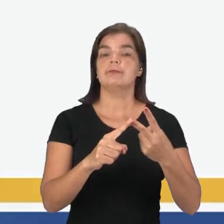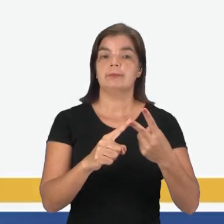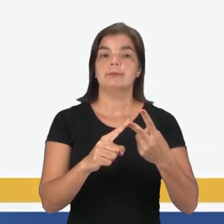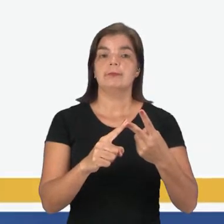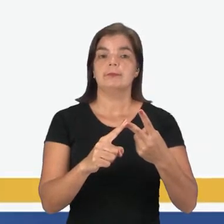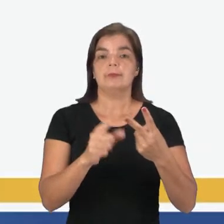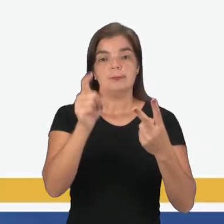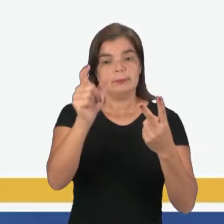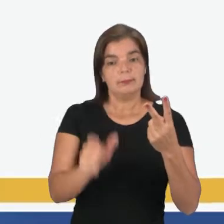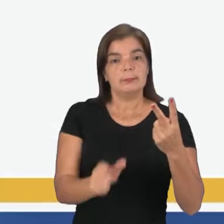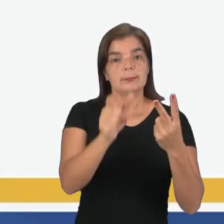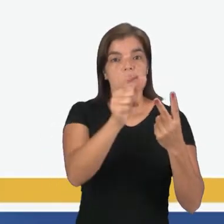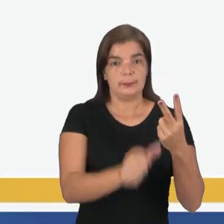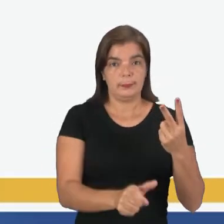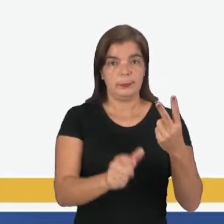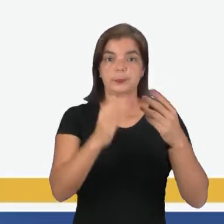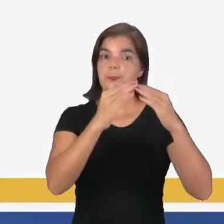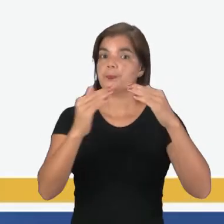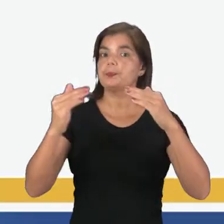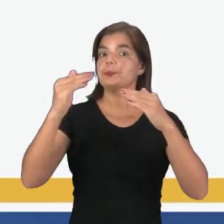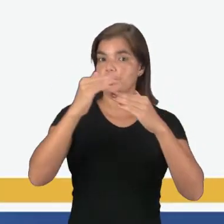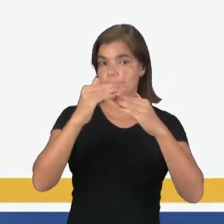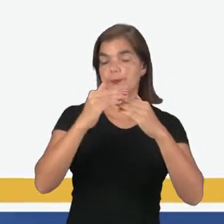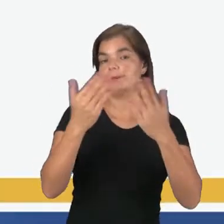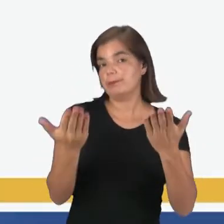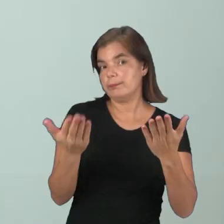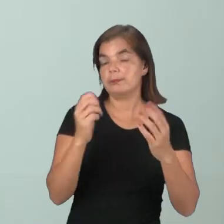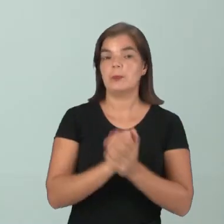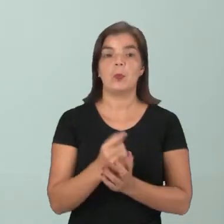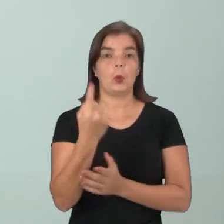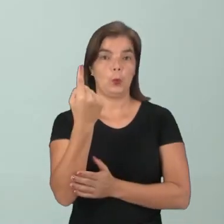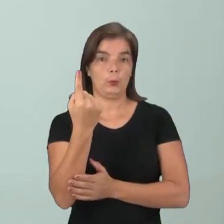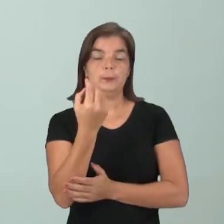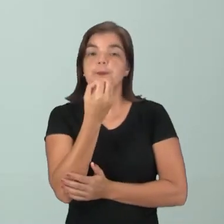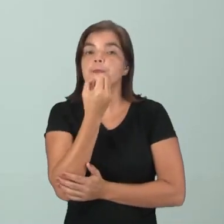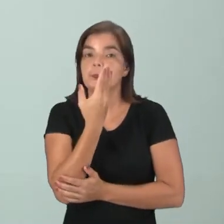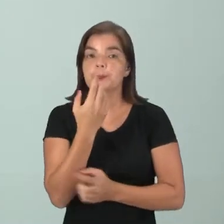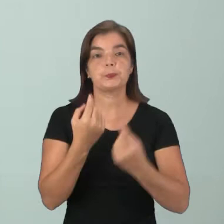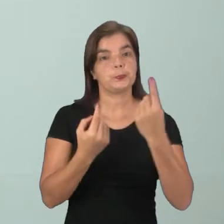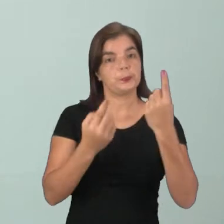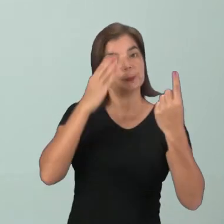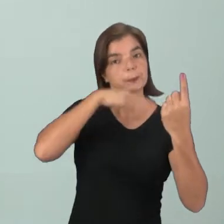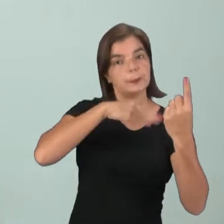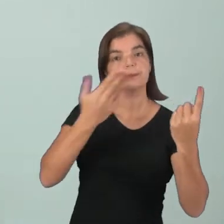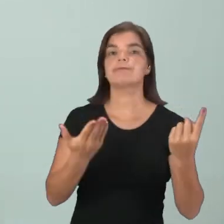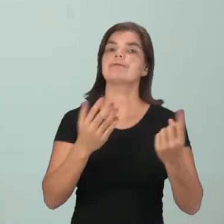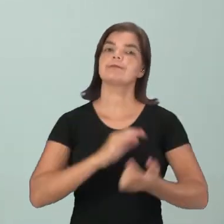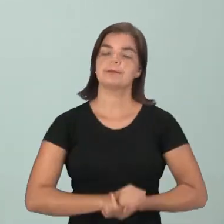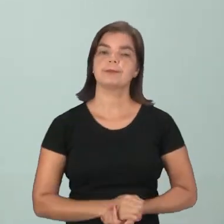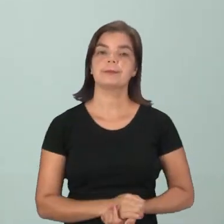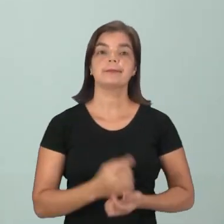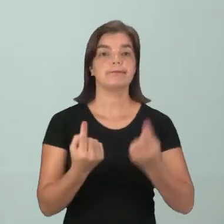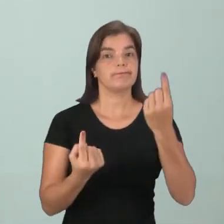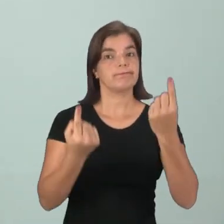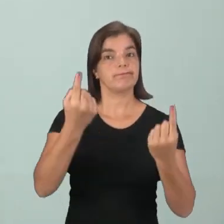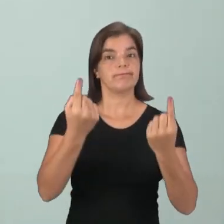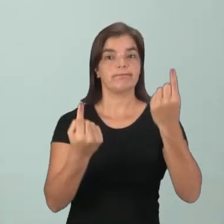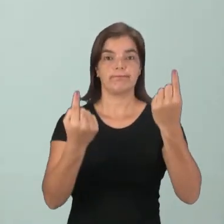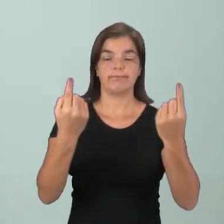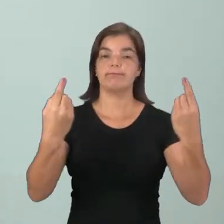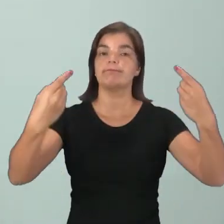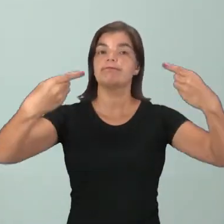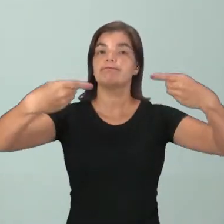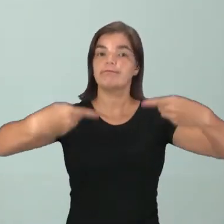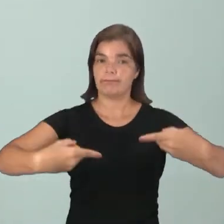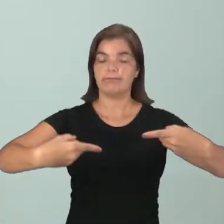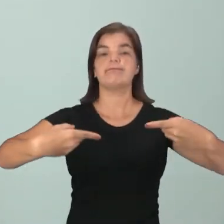dois seres elevados, sublimes, metafísicos. Um bom, o outro mal. E